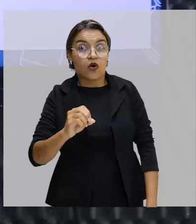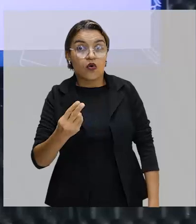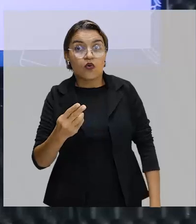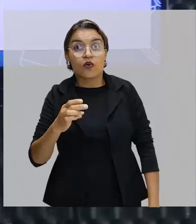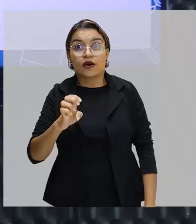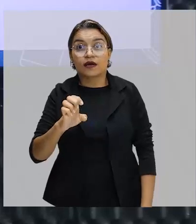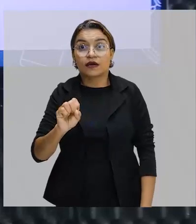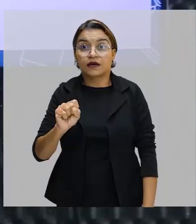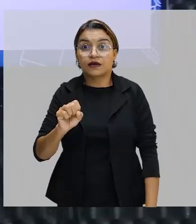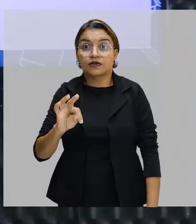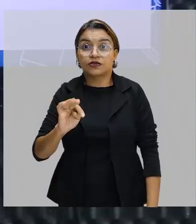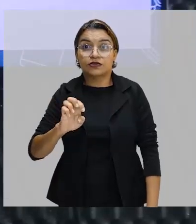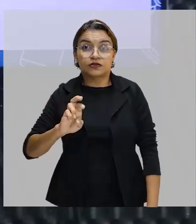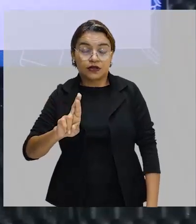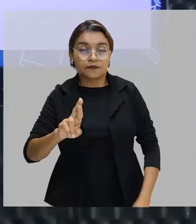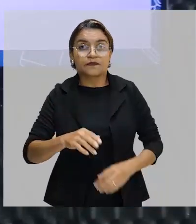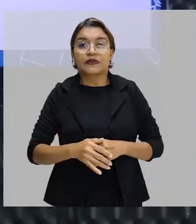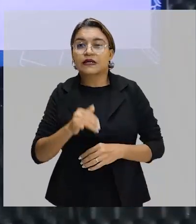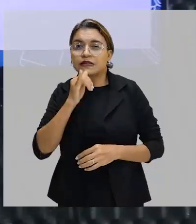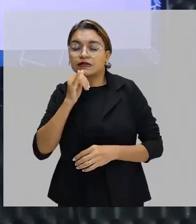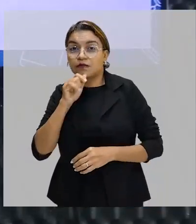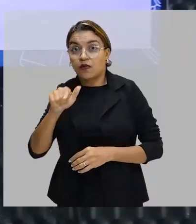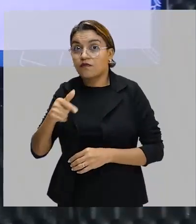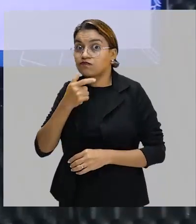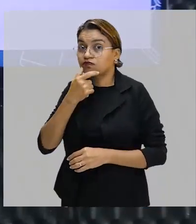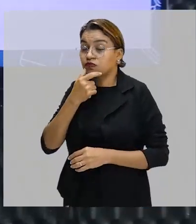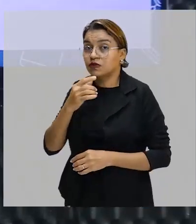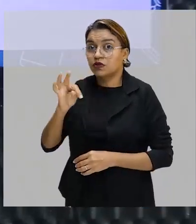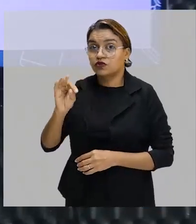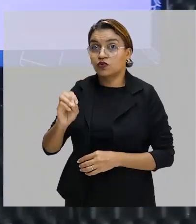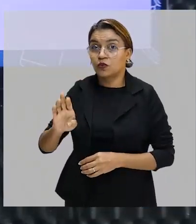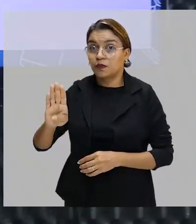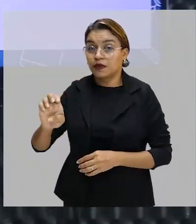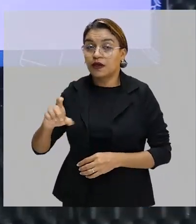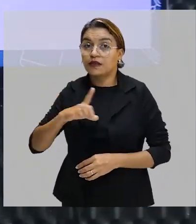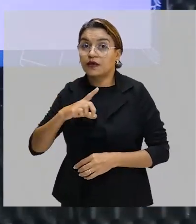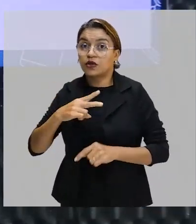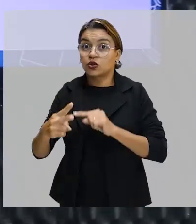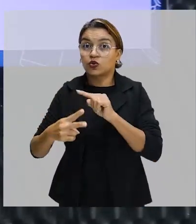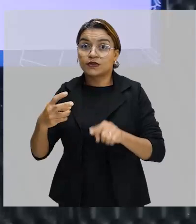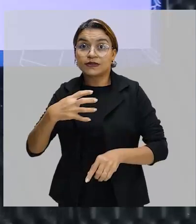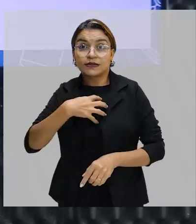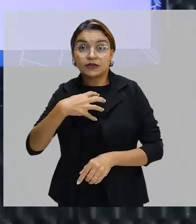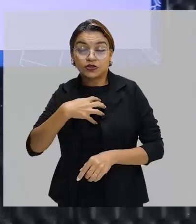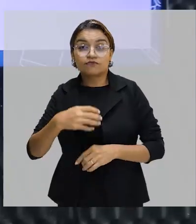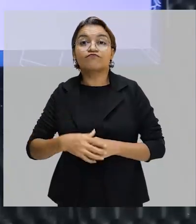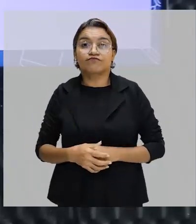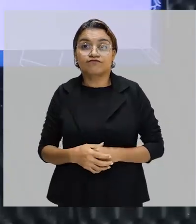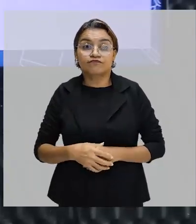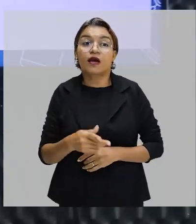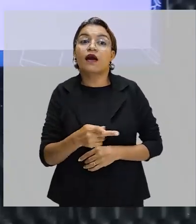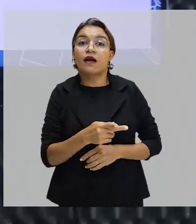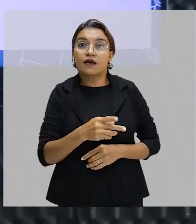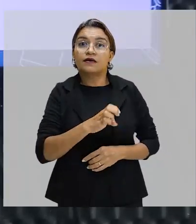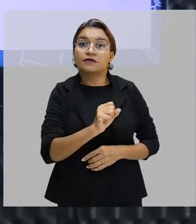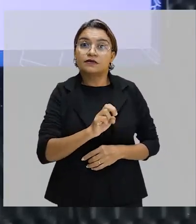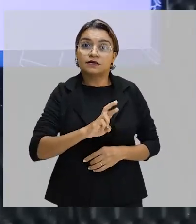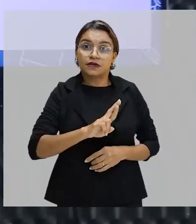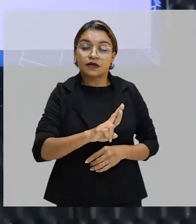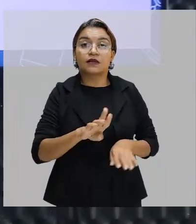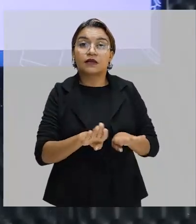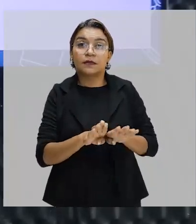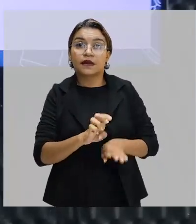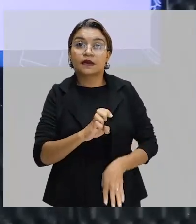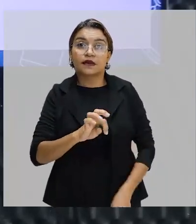em inglês, que é o verbo to be, ele acumula dois sentidos, o verbo ser e o verbo estar. E